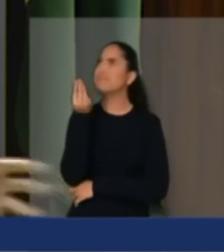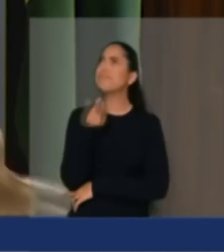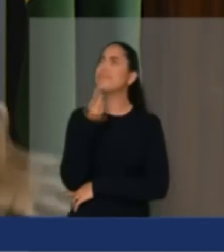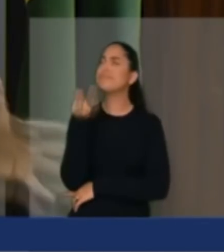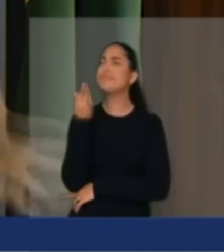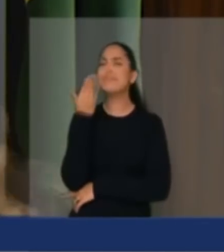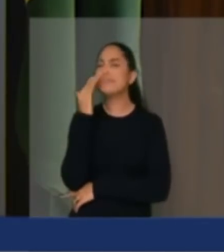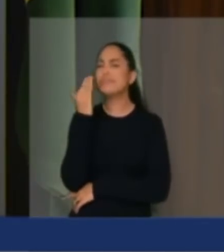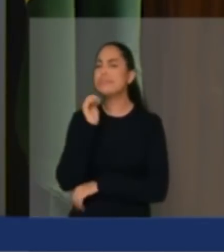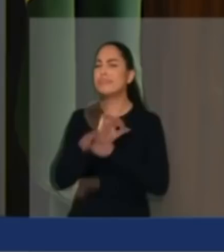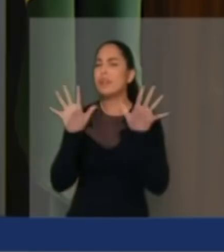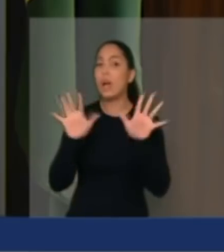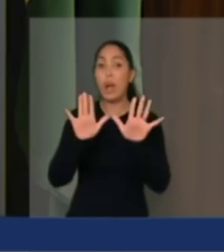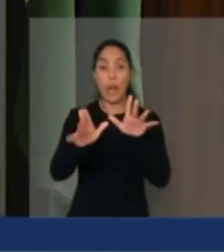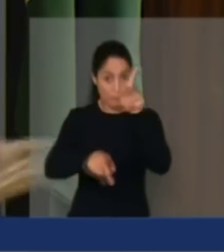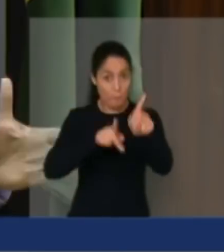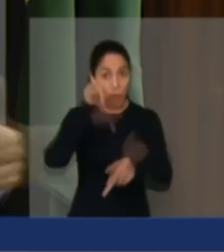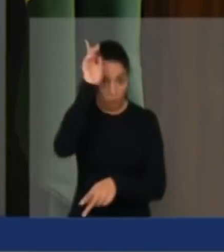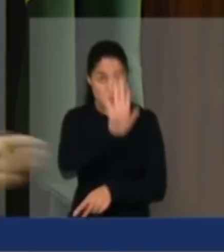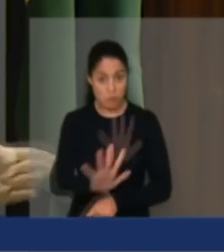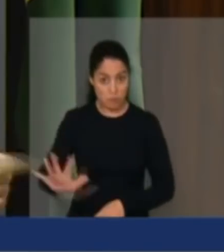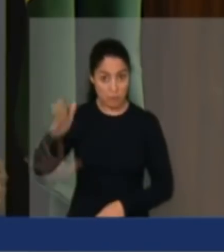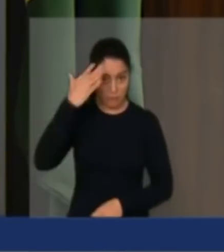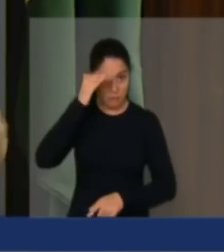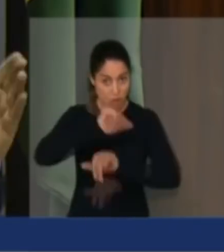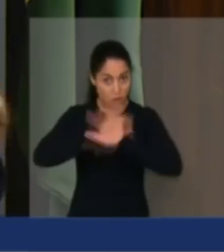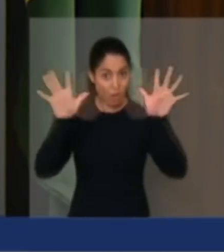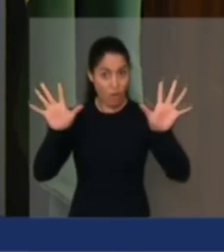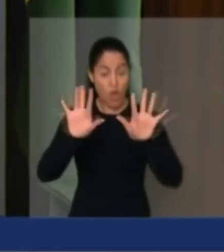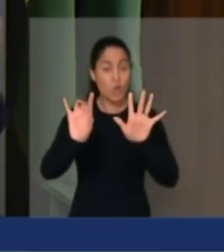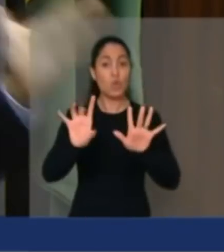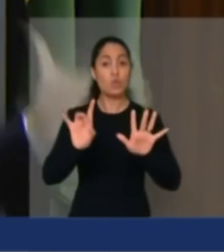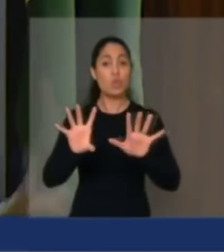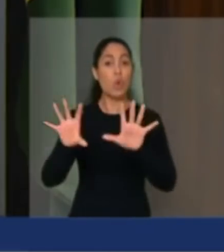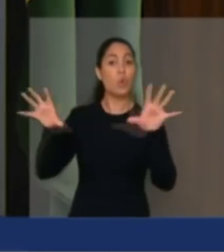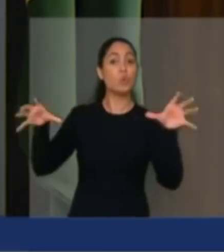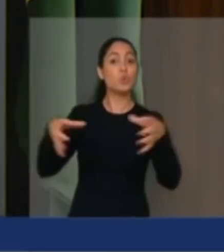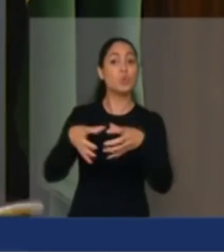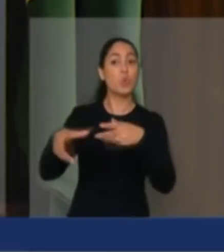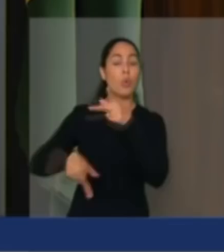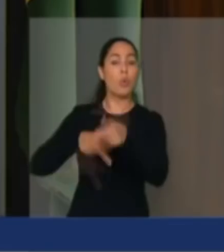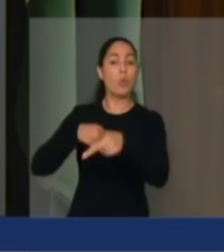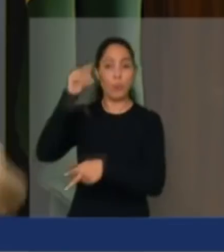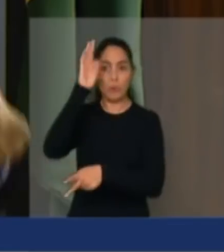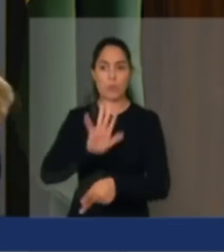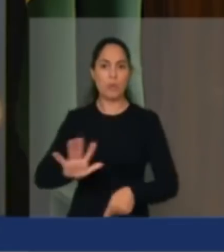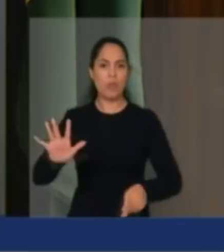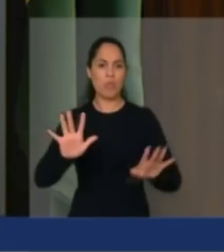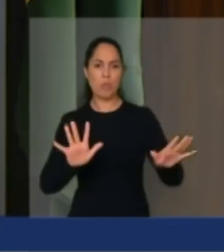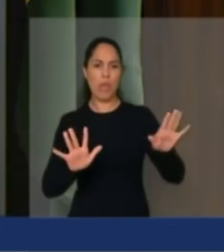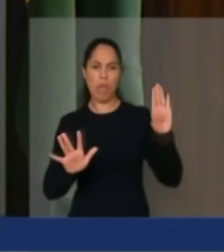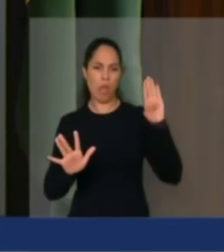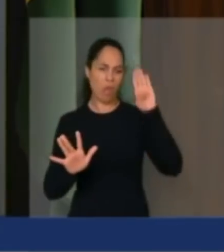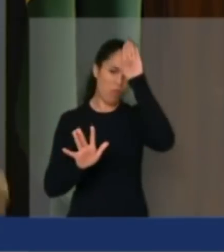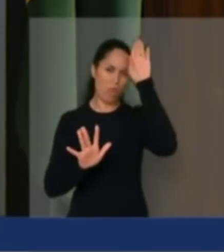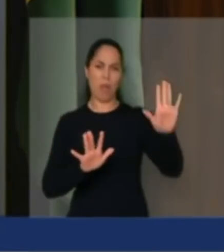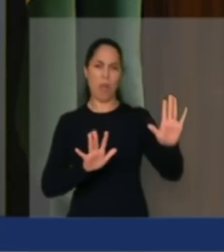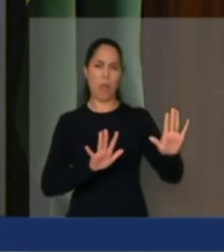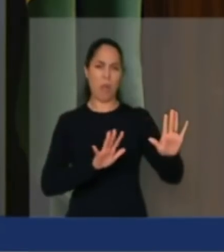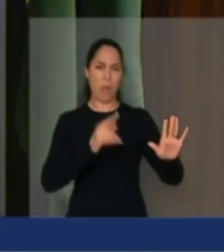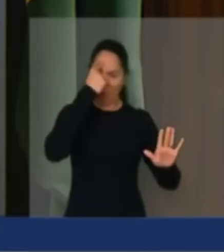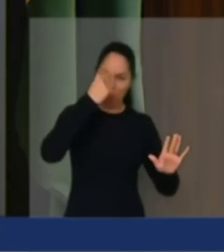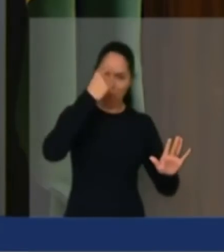compreender. Eu estou falando do povo brasileiro. Não é dessa meia dúzia de fanático bolsonarista, lulista. Não, estou falando de gente, de